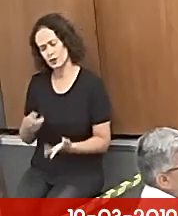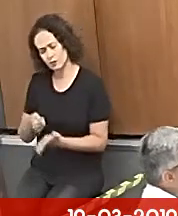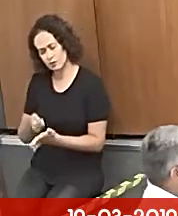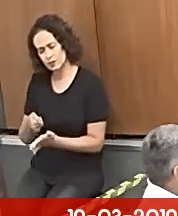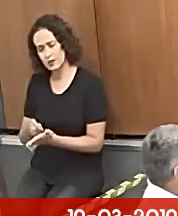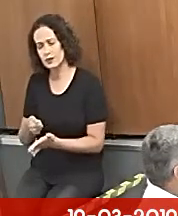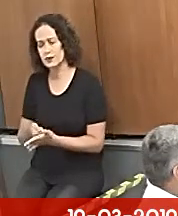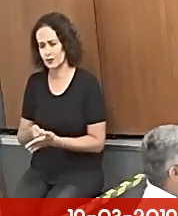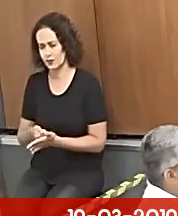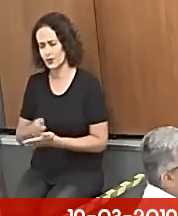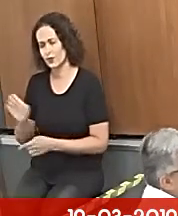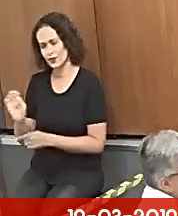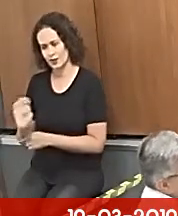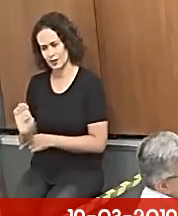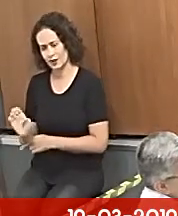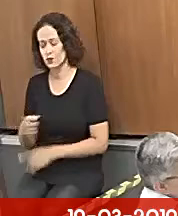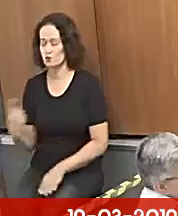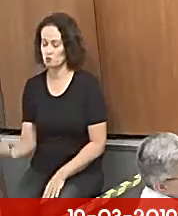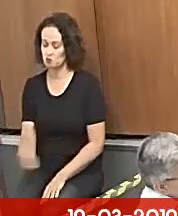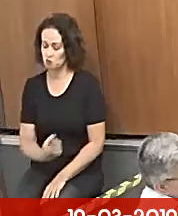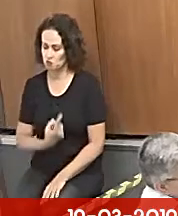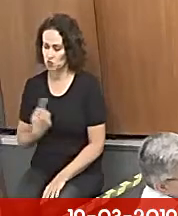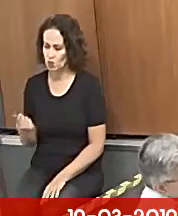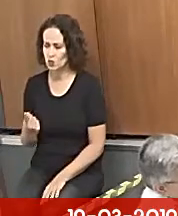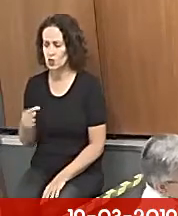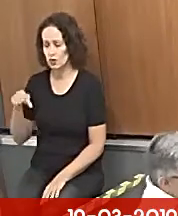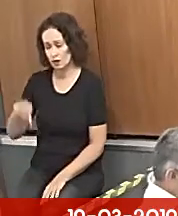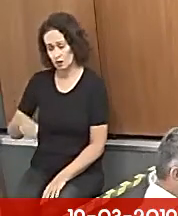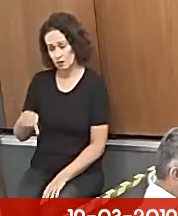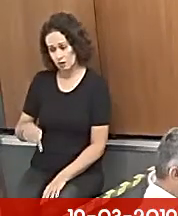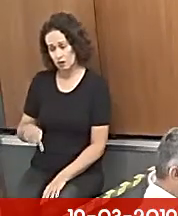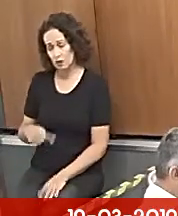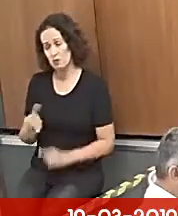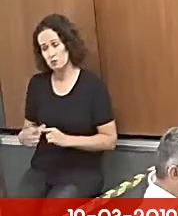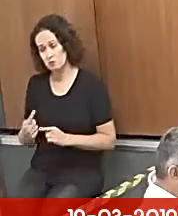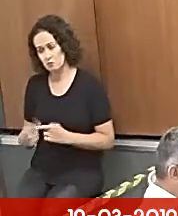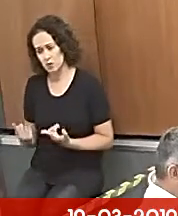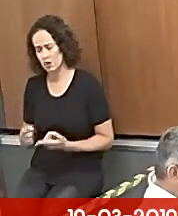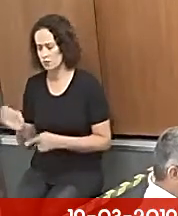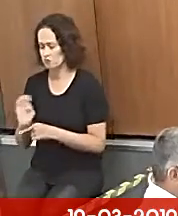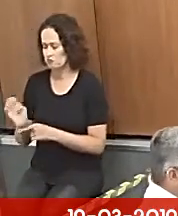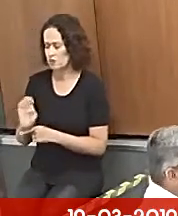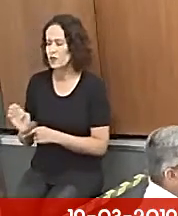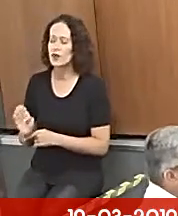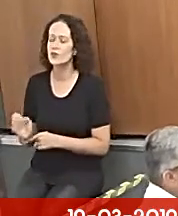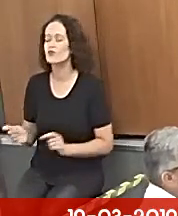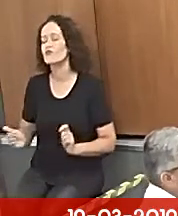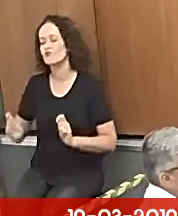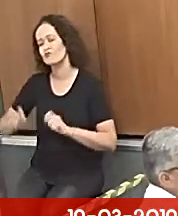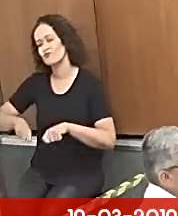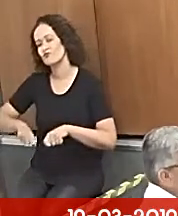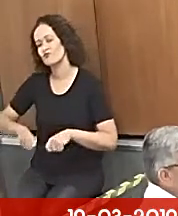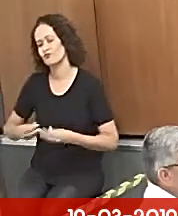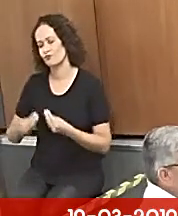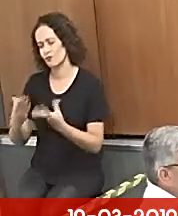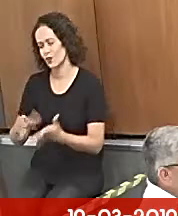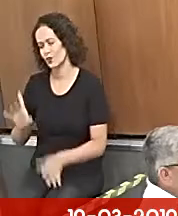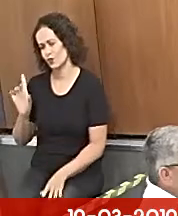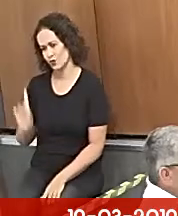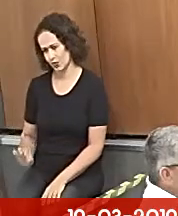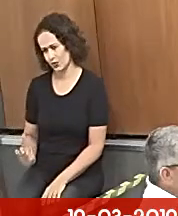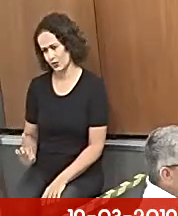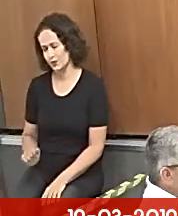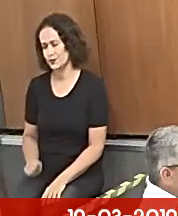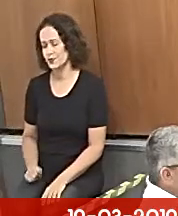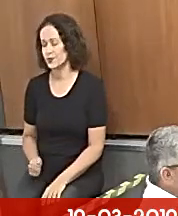nosso existindo porque o estado não dá conta de fazer a garantia desse direito nesse sentido e nós estamos